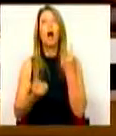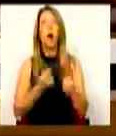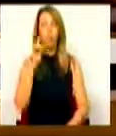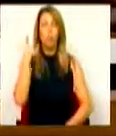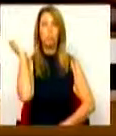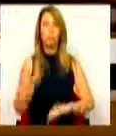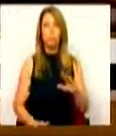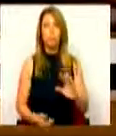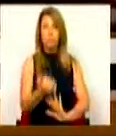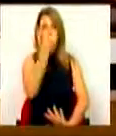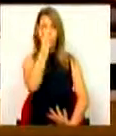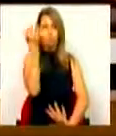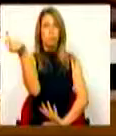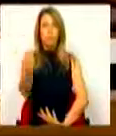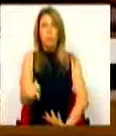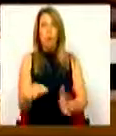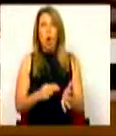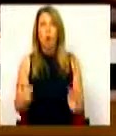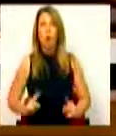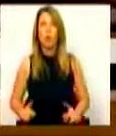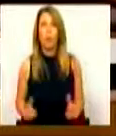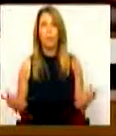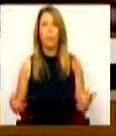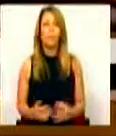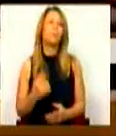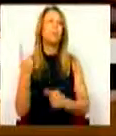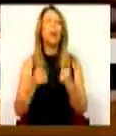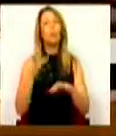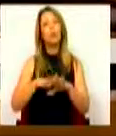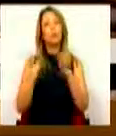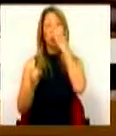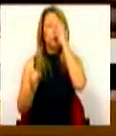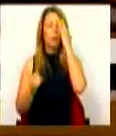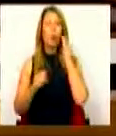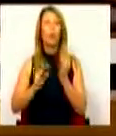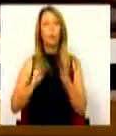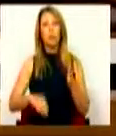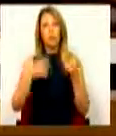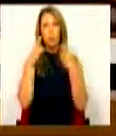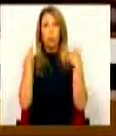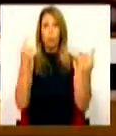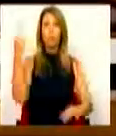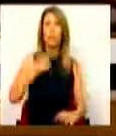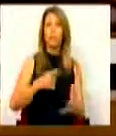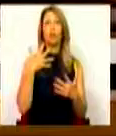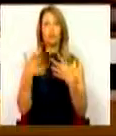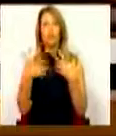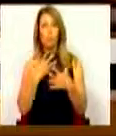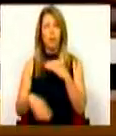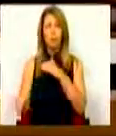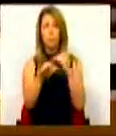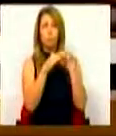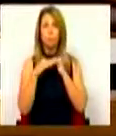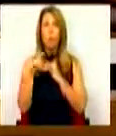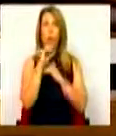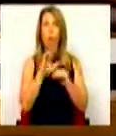inesperadas. Algumas surgiram do funcionamento da contratação pública, que exige transparência e igualdade de